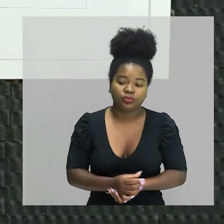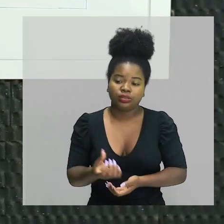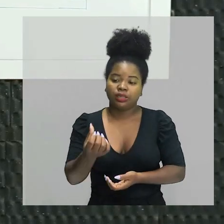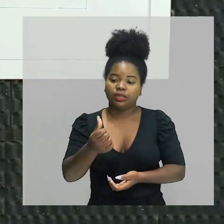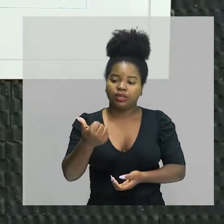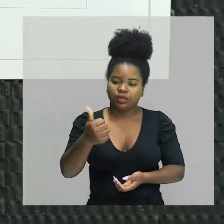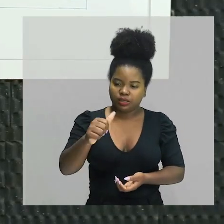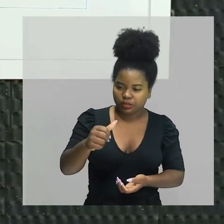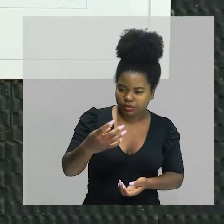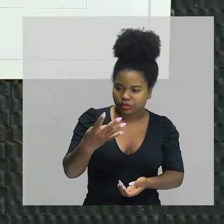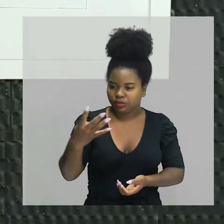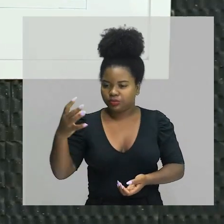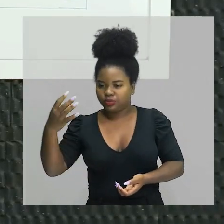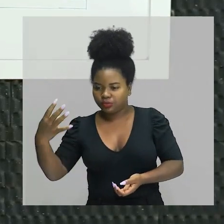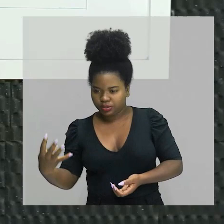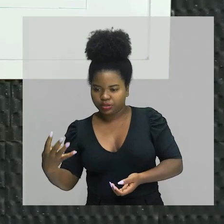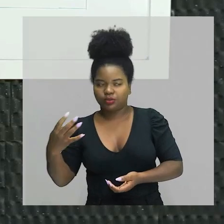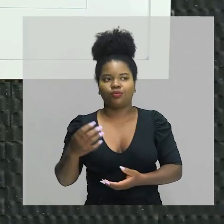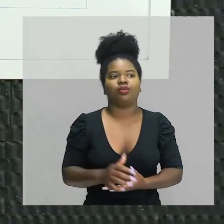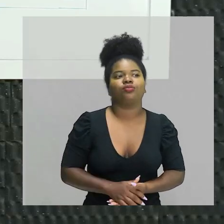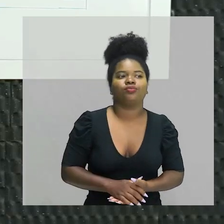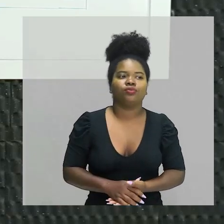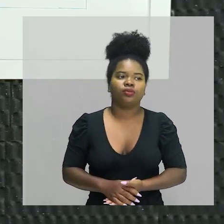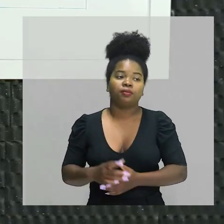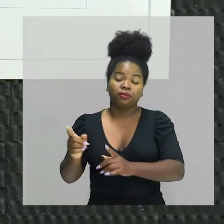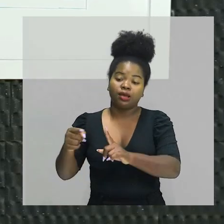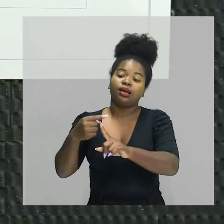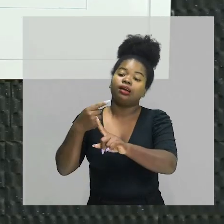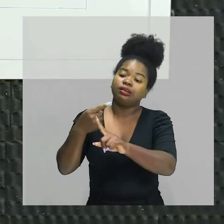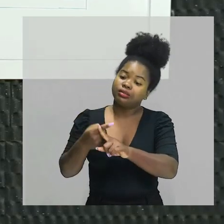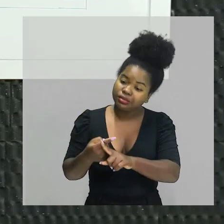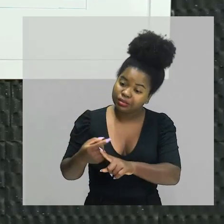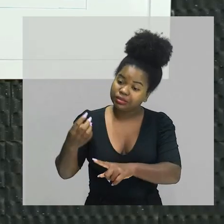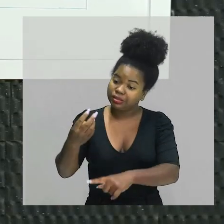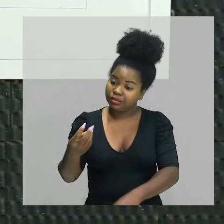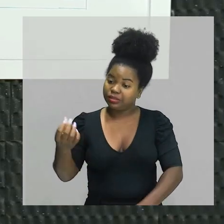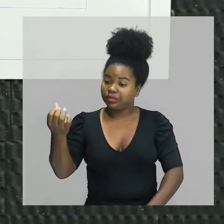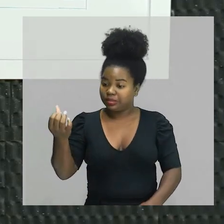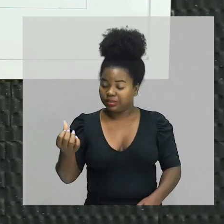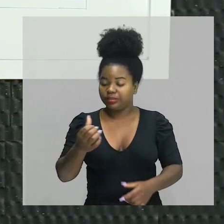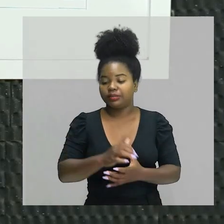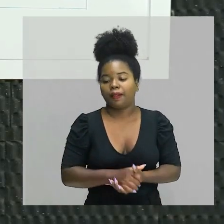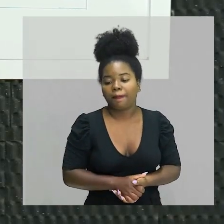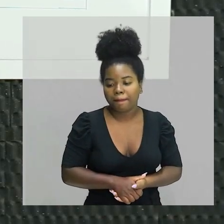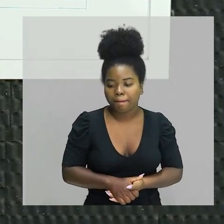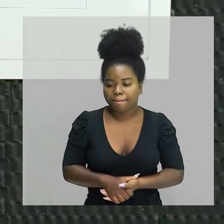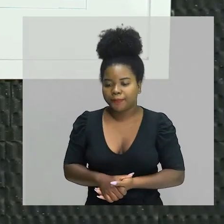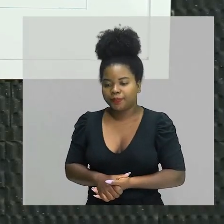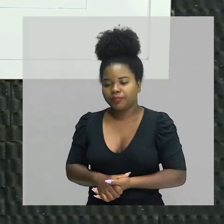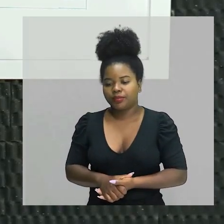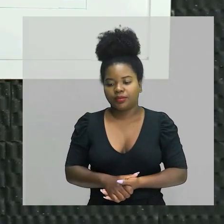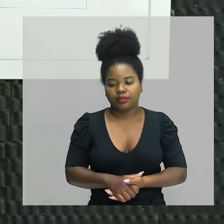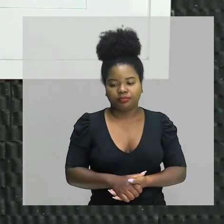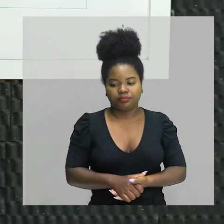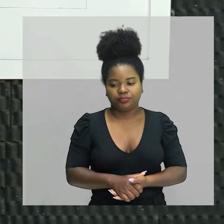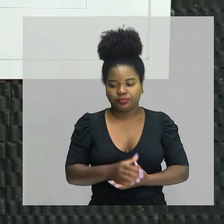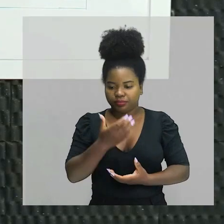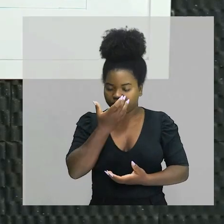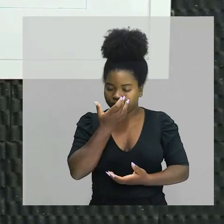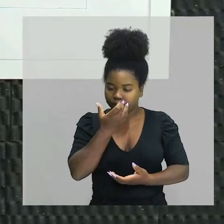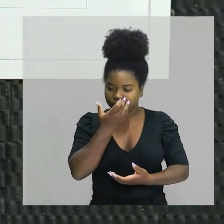a 144 mais 36,